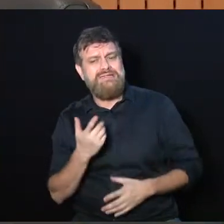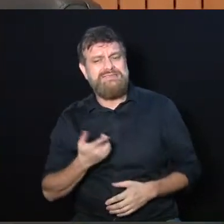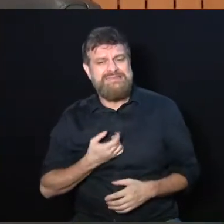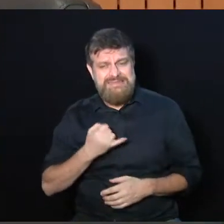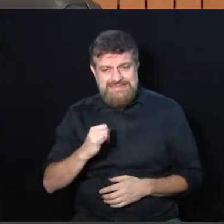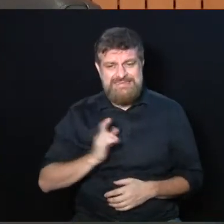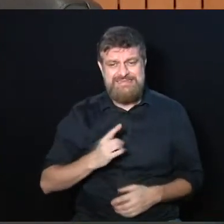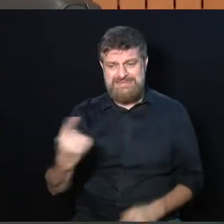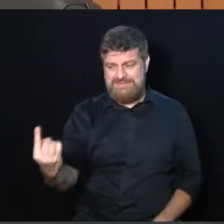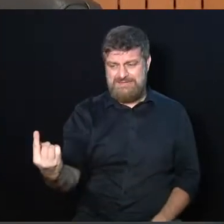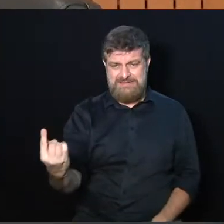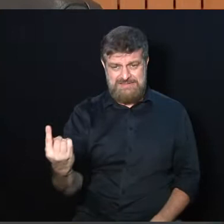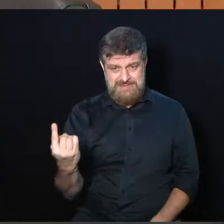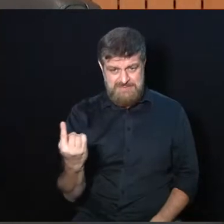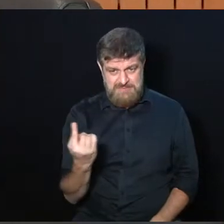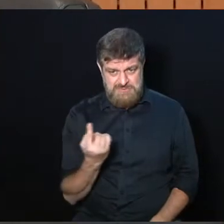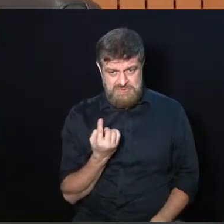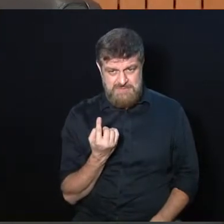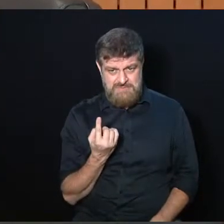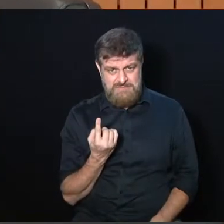com